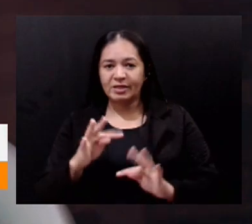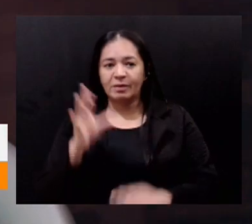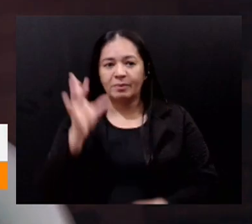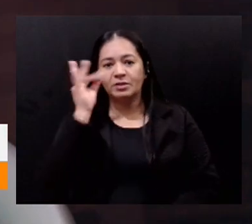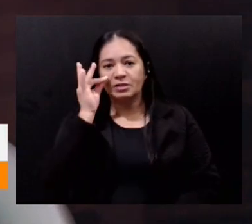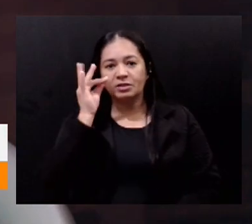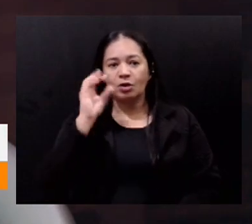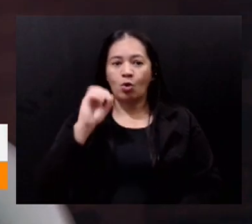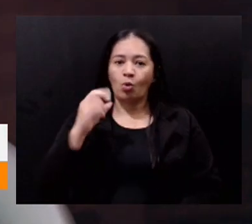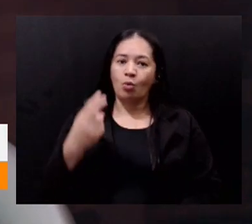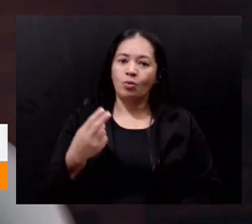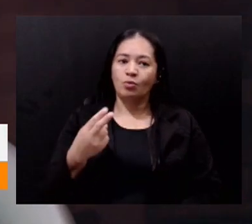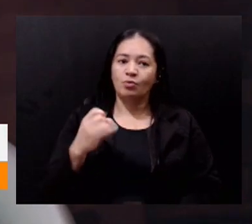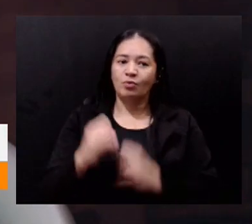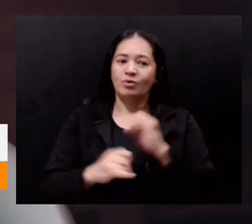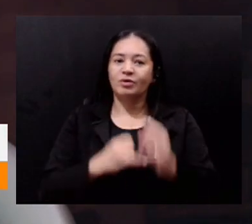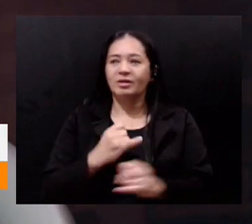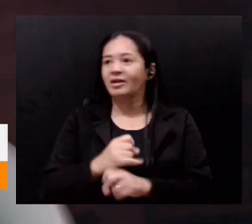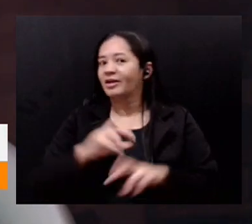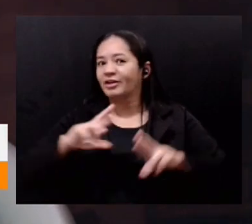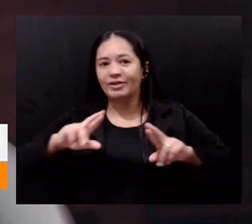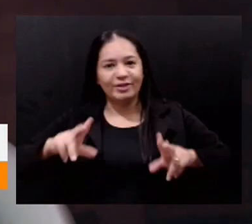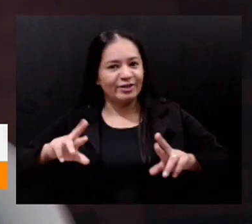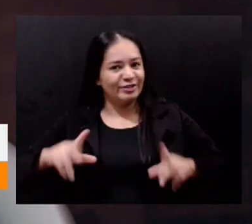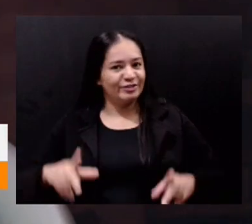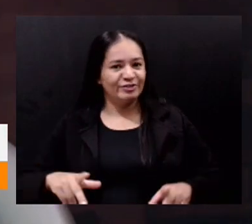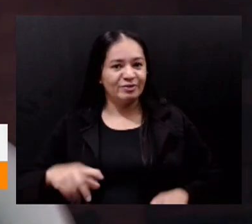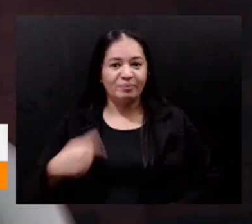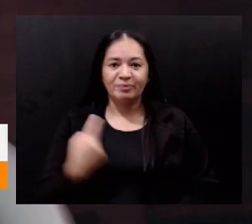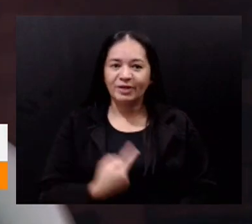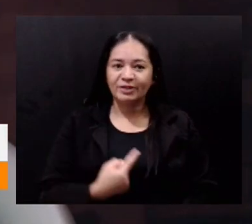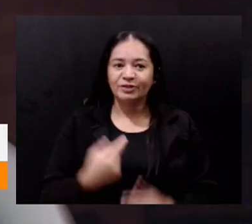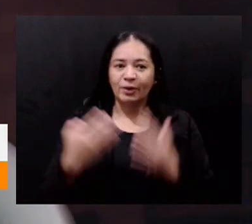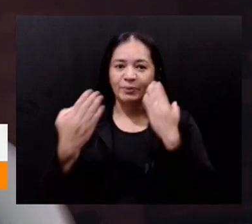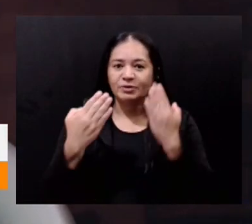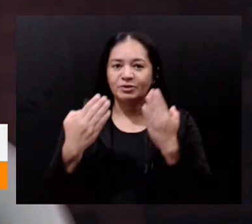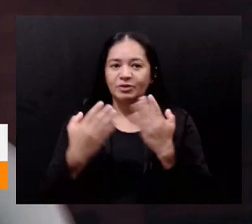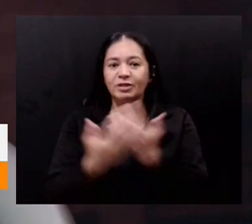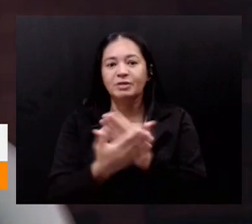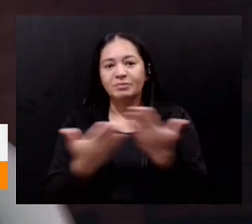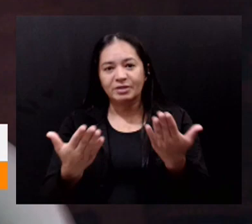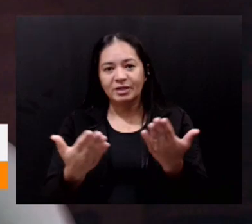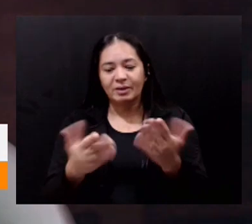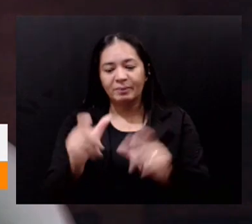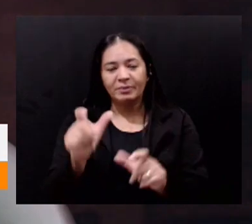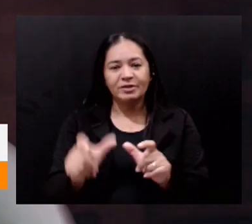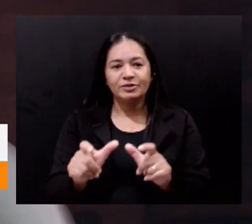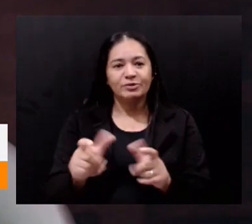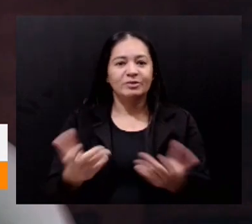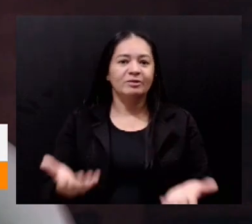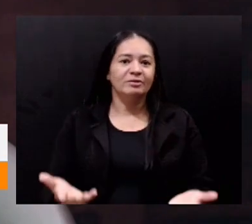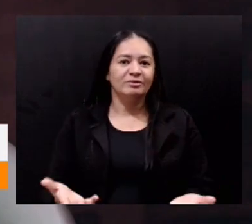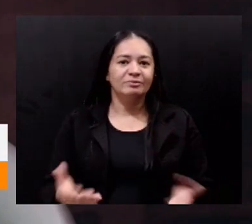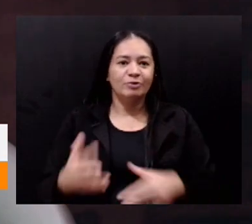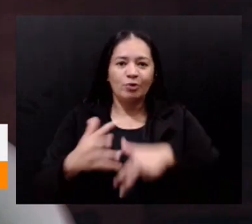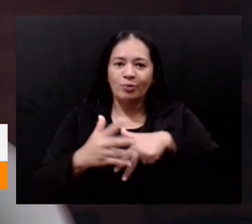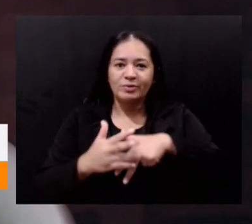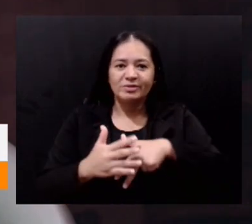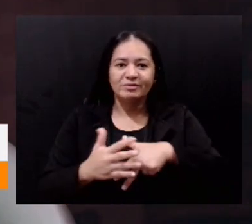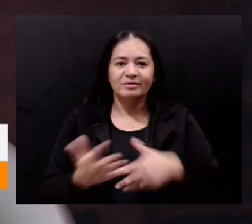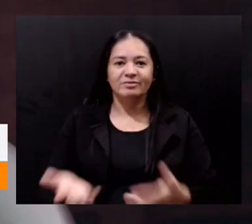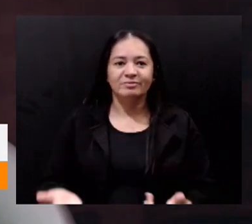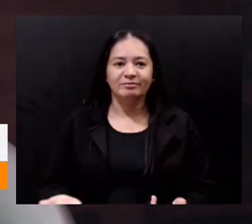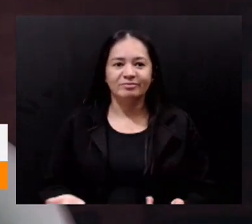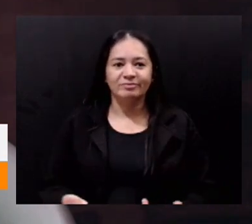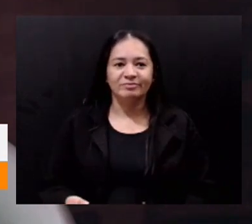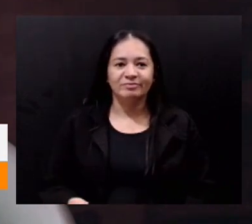diferença muito grande, tanto para a gente, como que é psicólogo, quanto para quem é o nosso Uhum. paciente, né. Então, só que